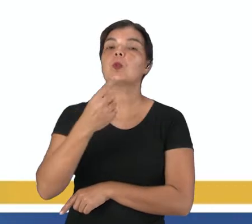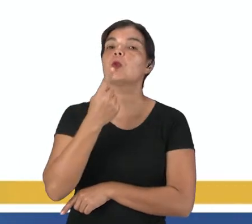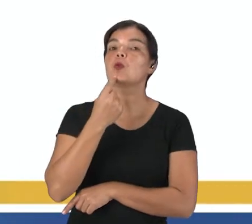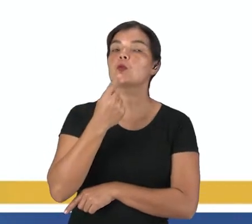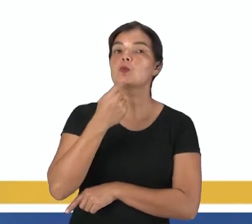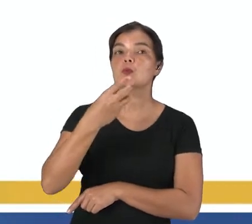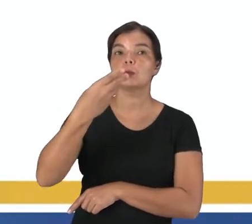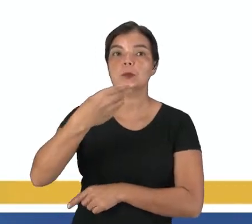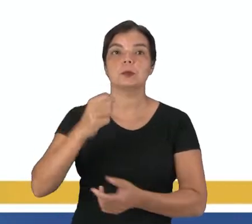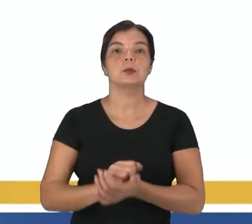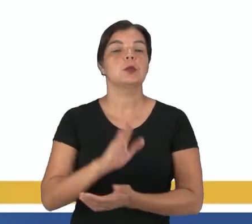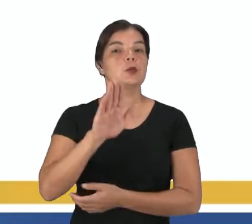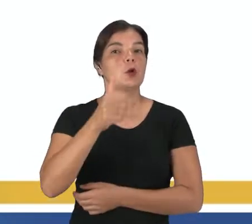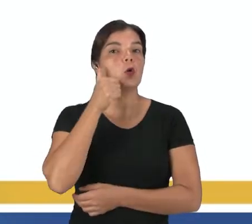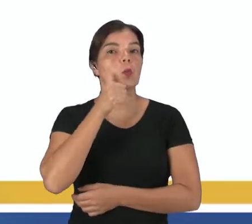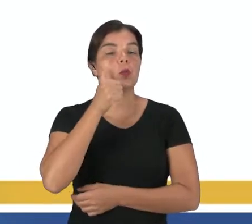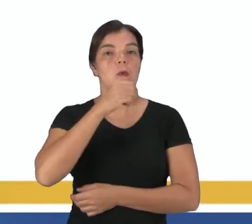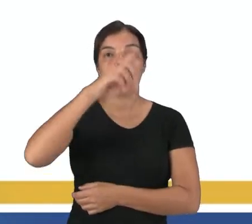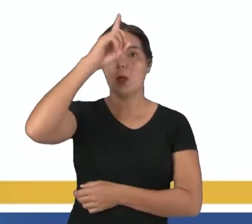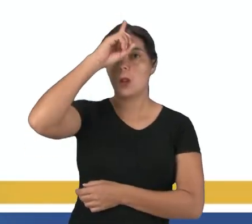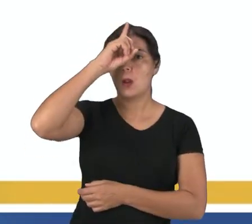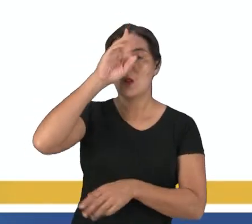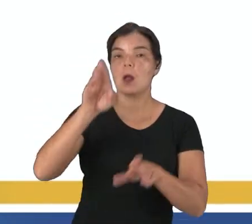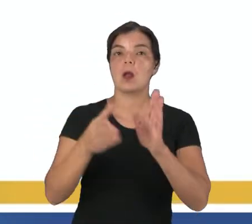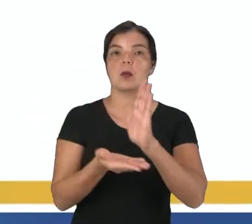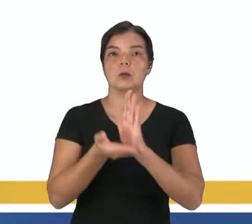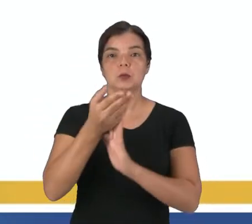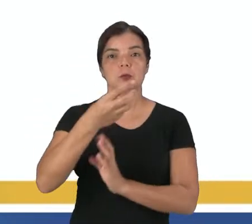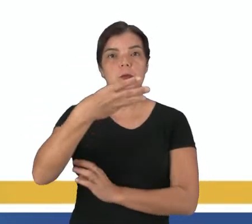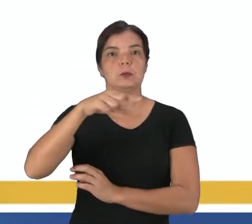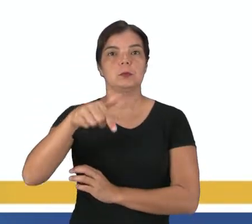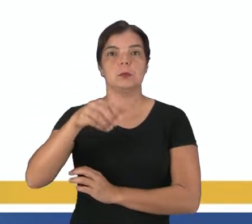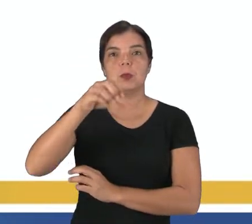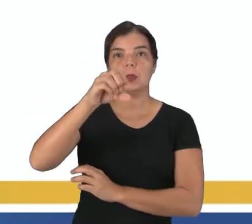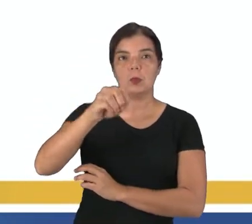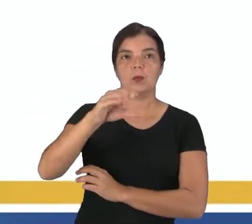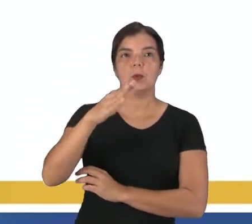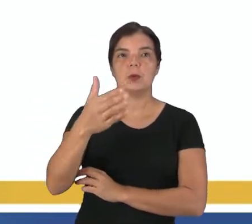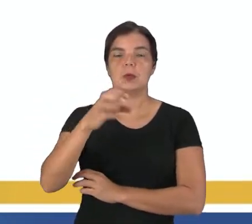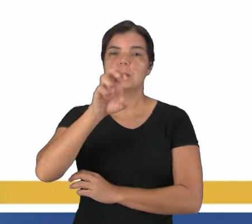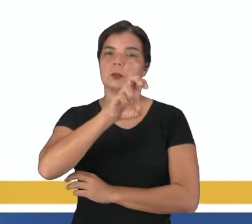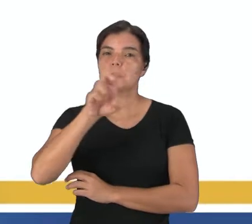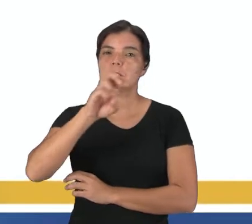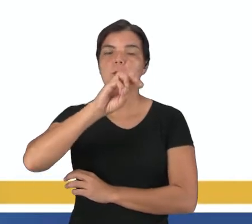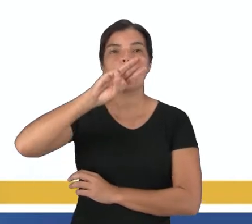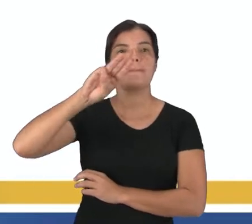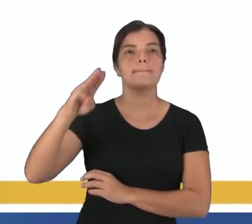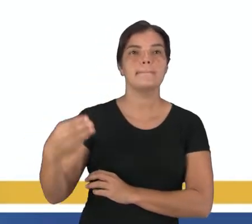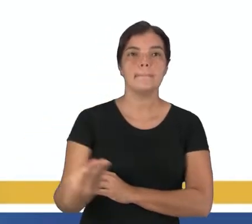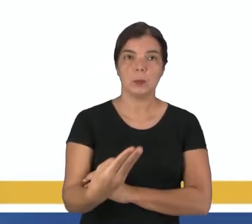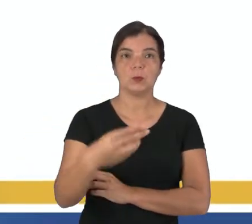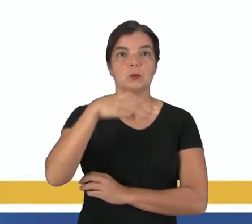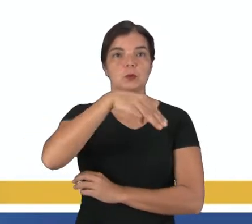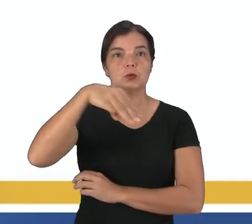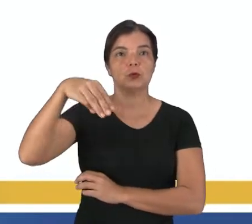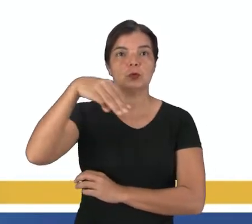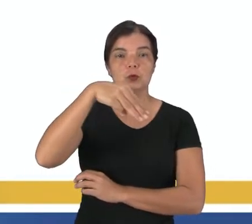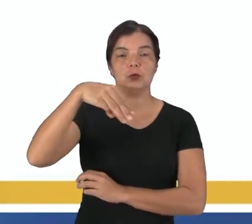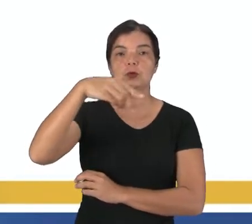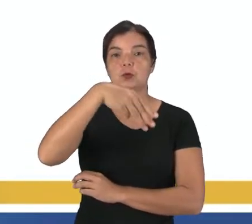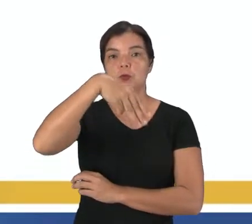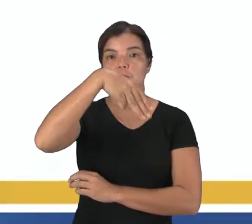sangue. Já em mulheres adultas saudáveis, esse valor é em torno de 3,9 a 5,5